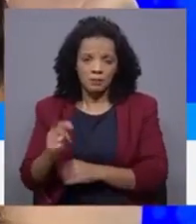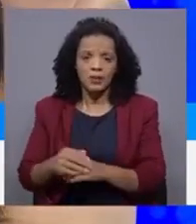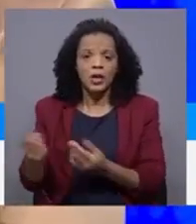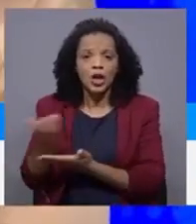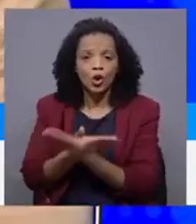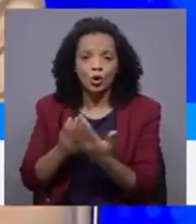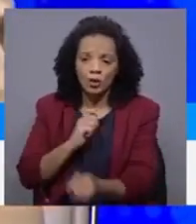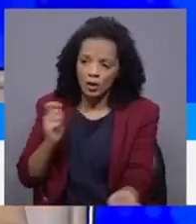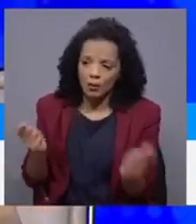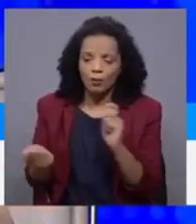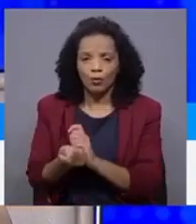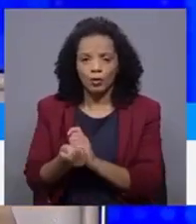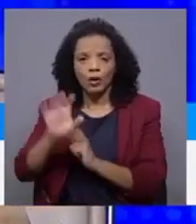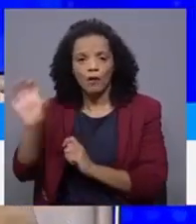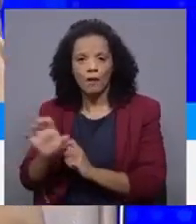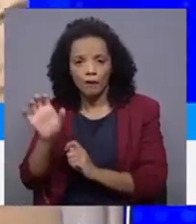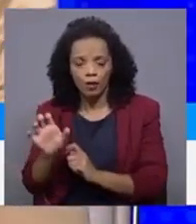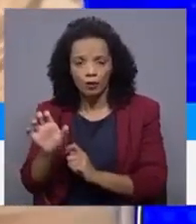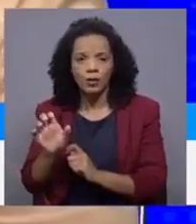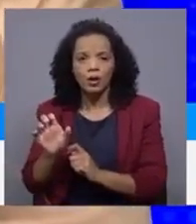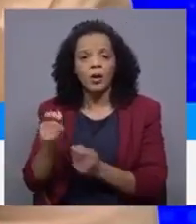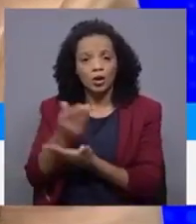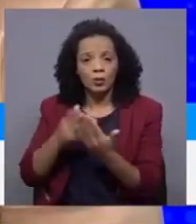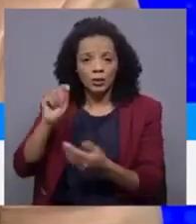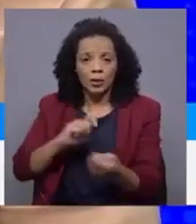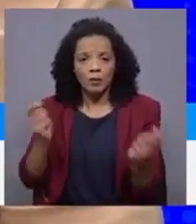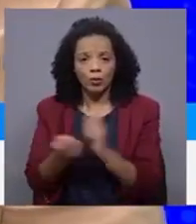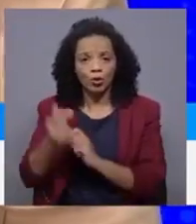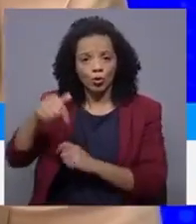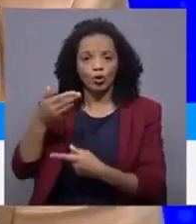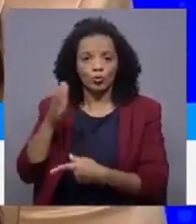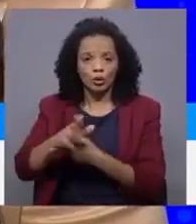mudam e as dinâmicas económicas também mudam. Temos países hoje, como a